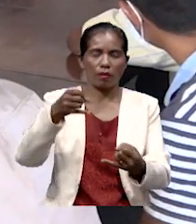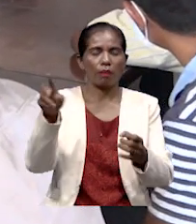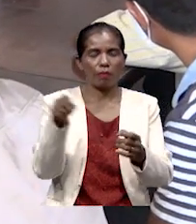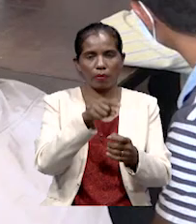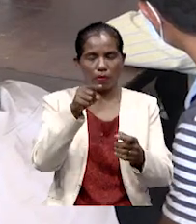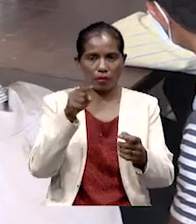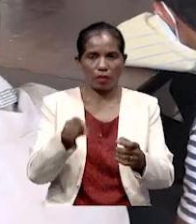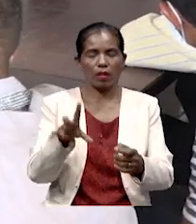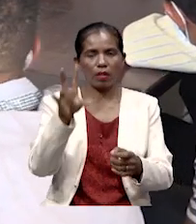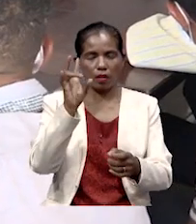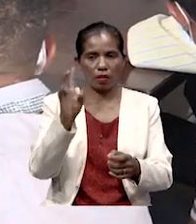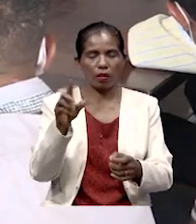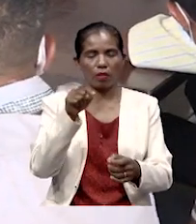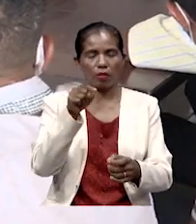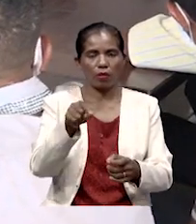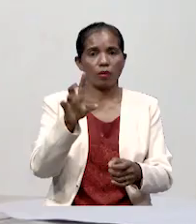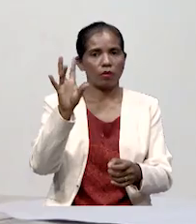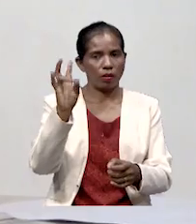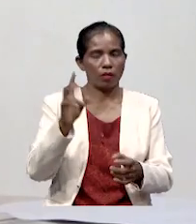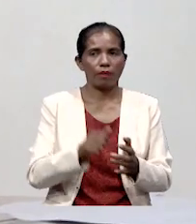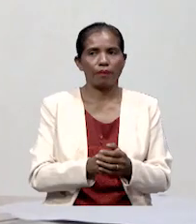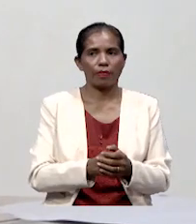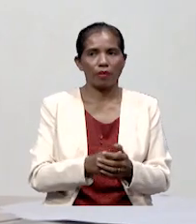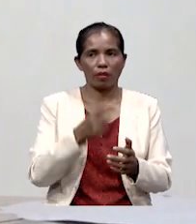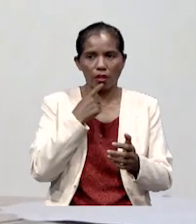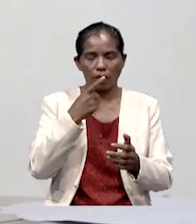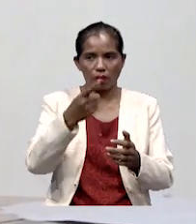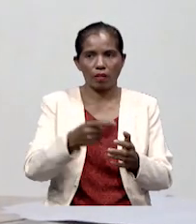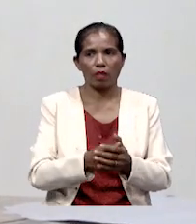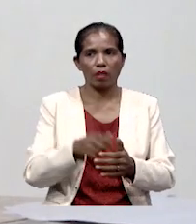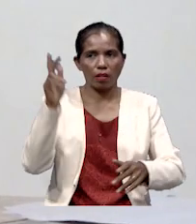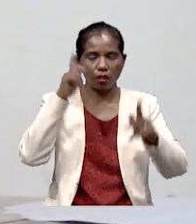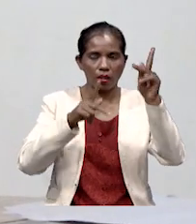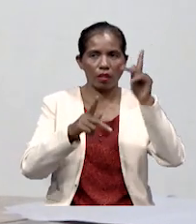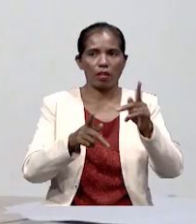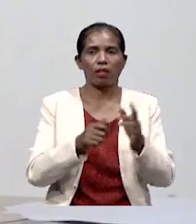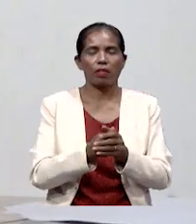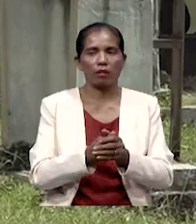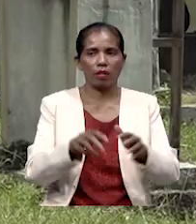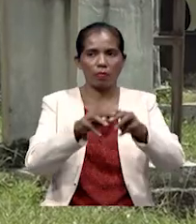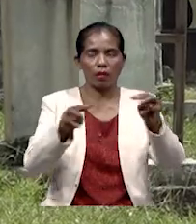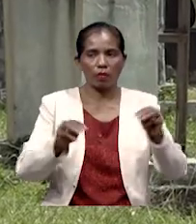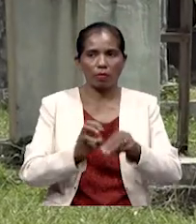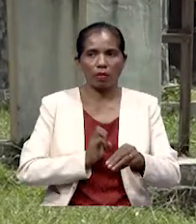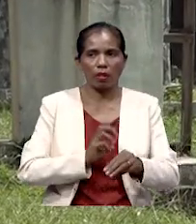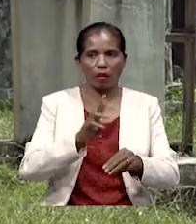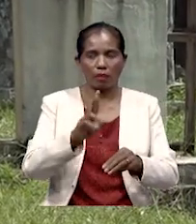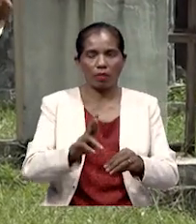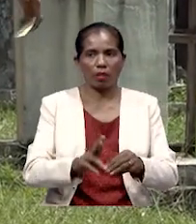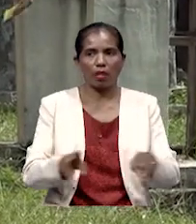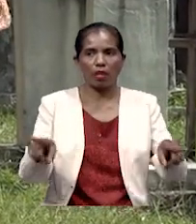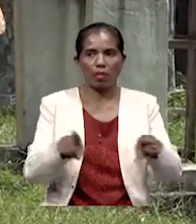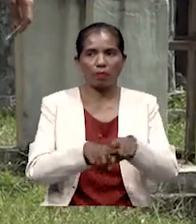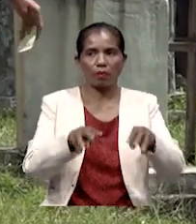cento rito ponto rito. Bonifácio relata caso má nutrição ia município Ermera Asliu compara